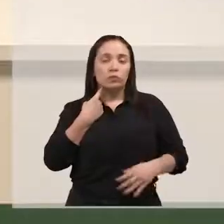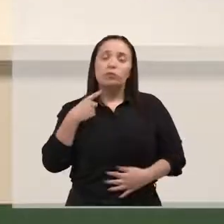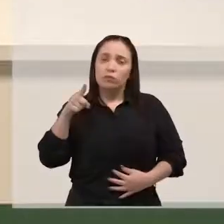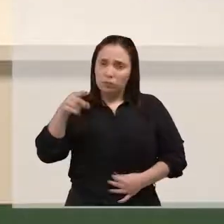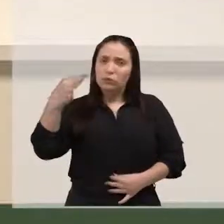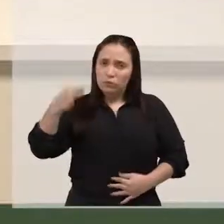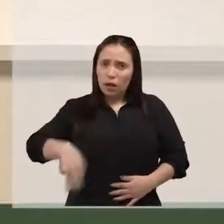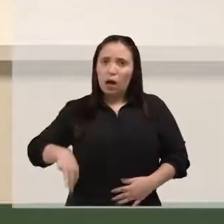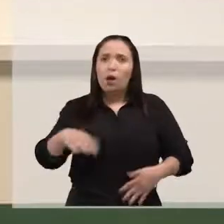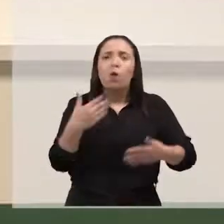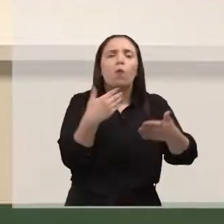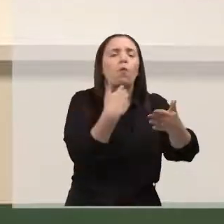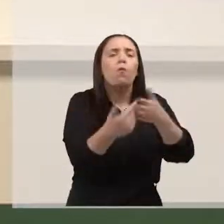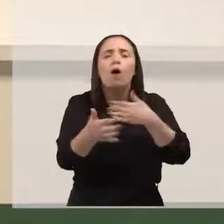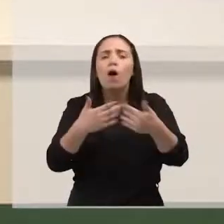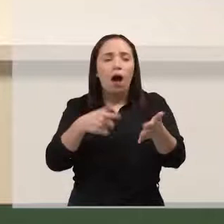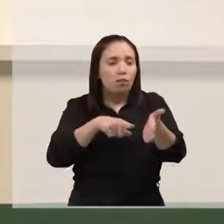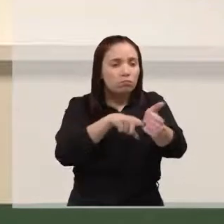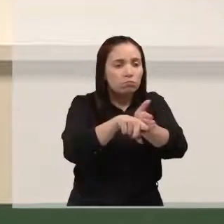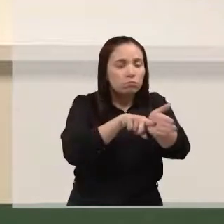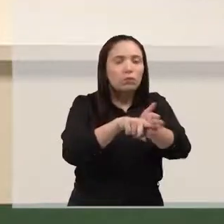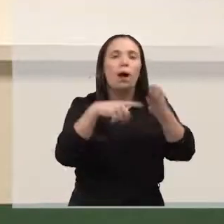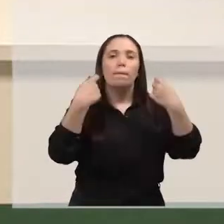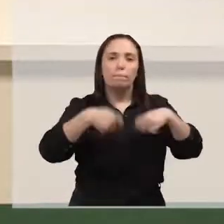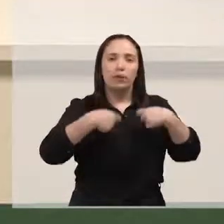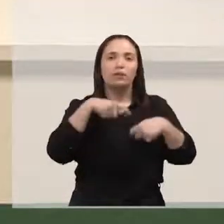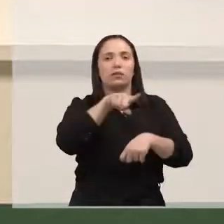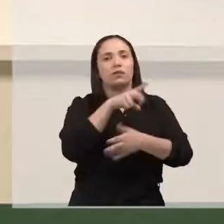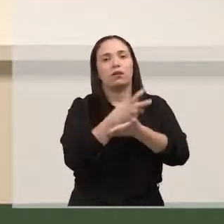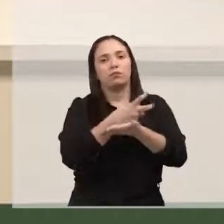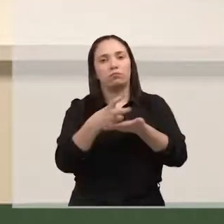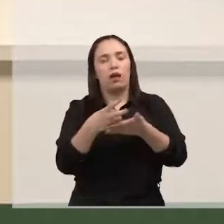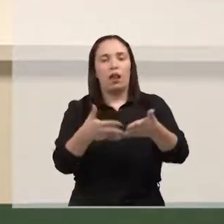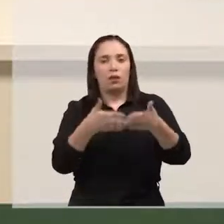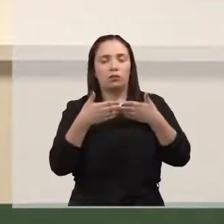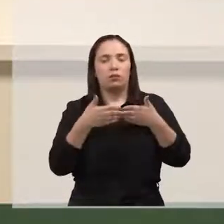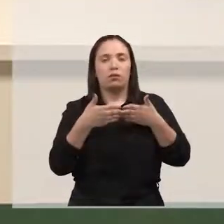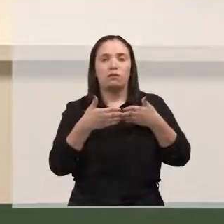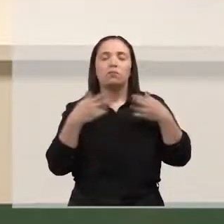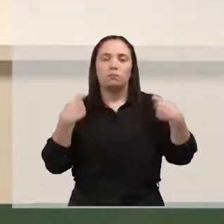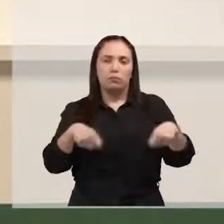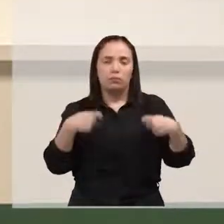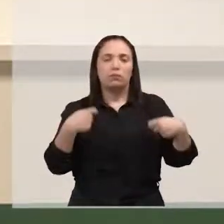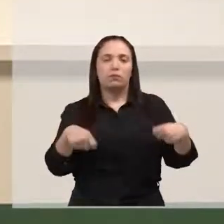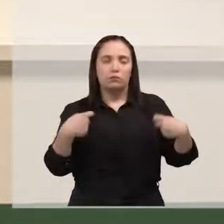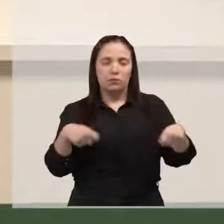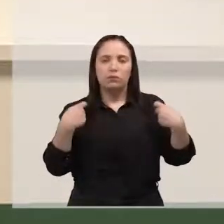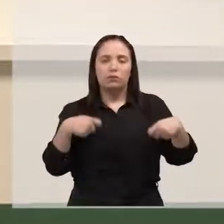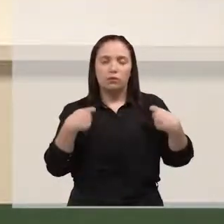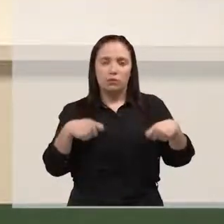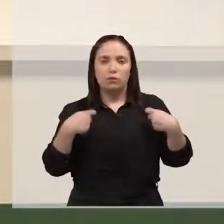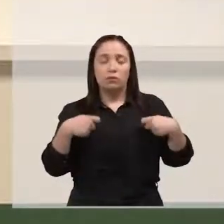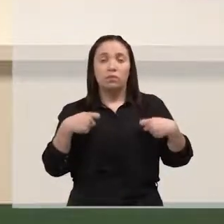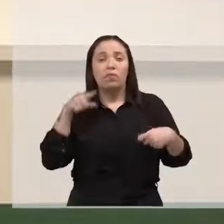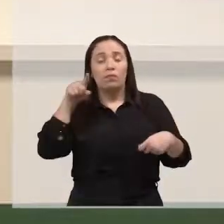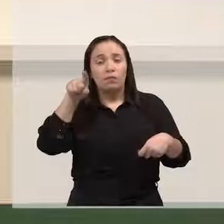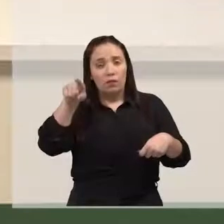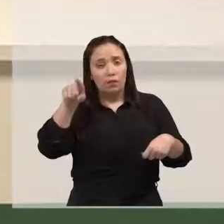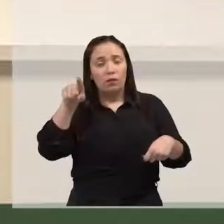qualquer investigação, o suspeito é afastado da função. Afastado depois chega... Como delegado,